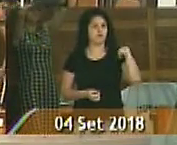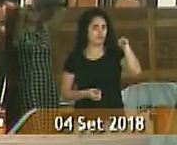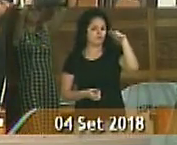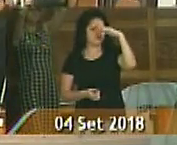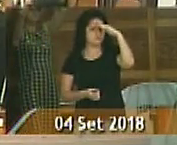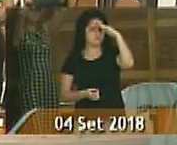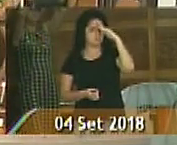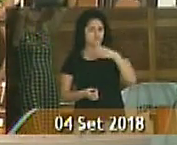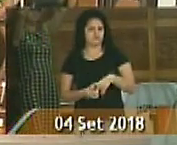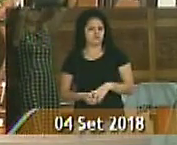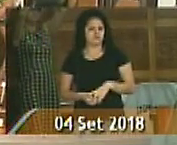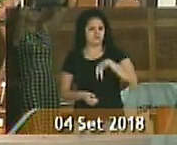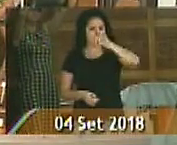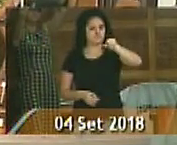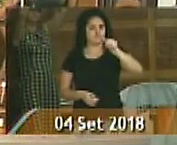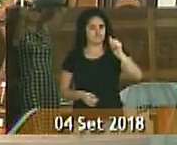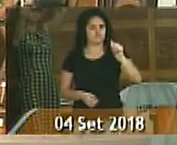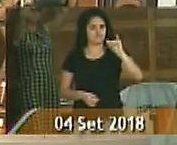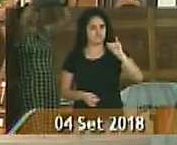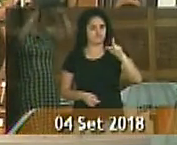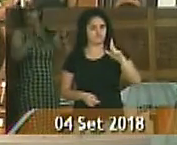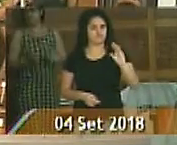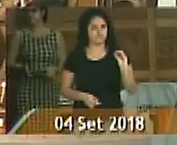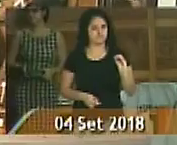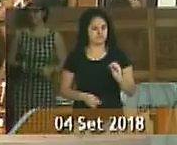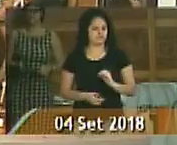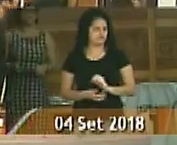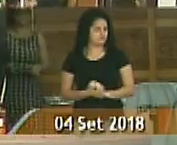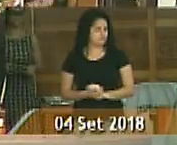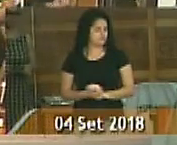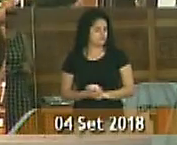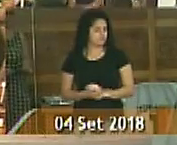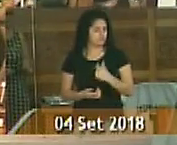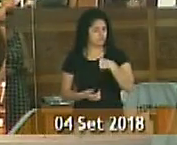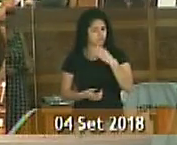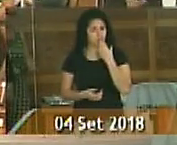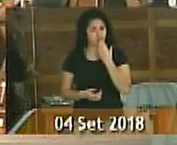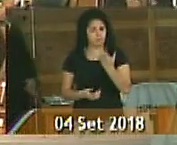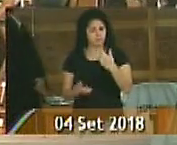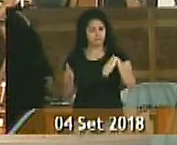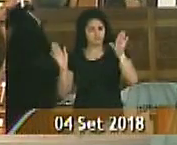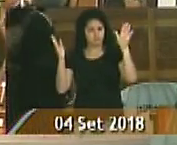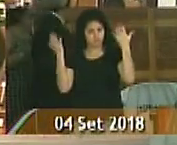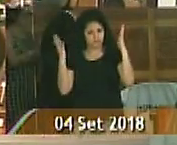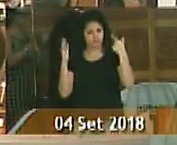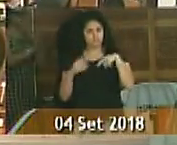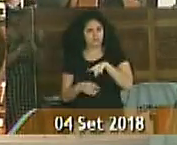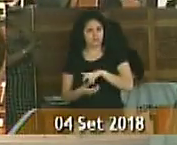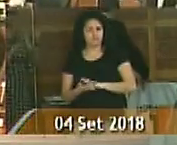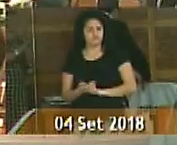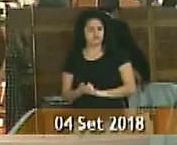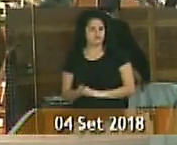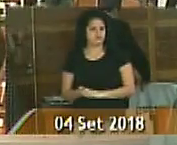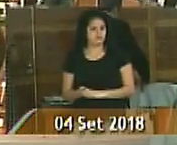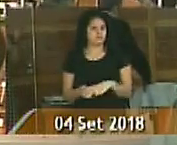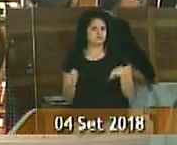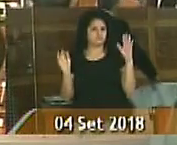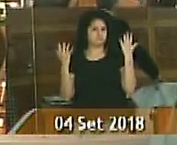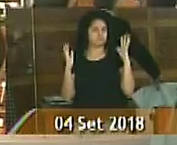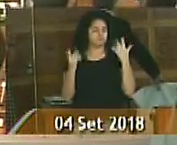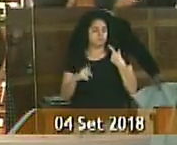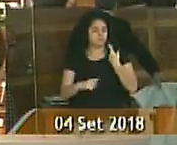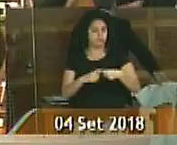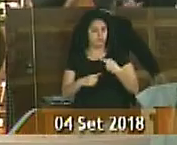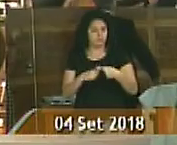comandada pelo comandante Jairo França. Né, eu peço aqui uma salva de palmas para ele,